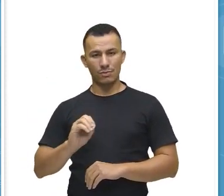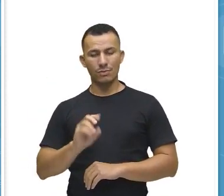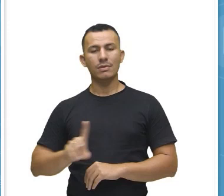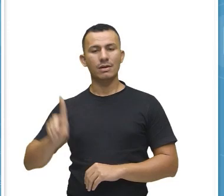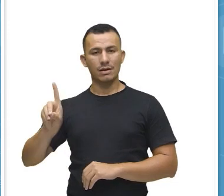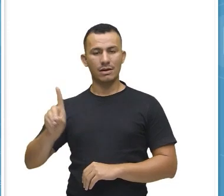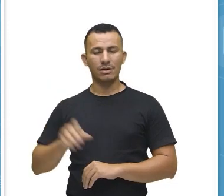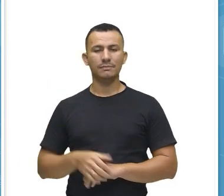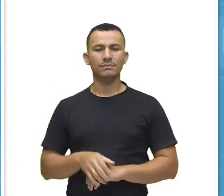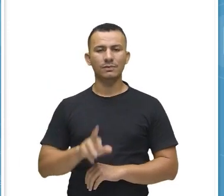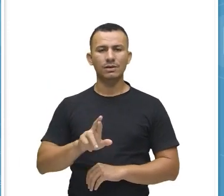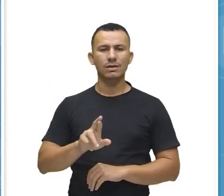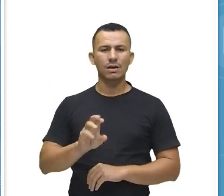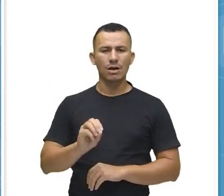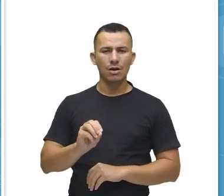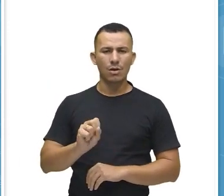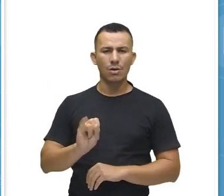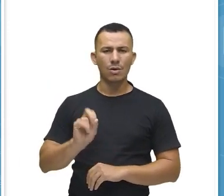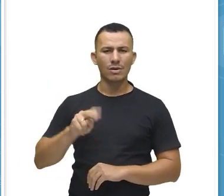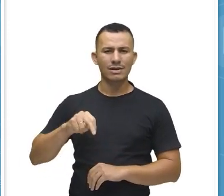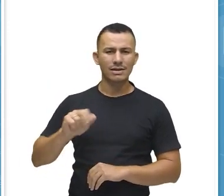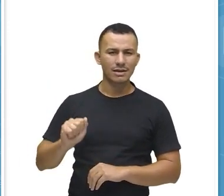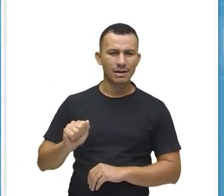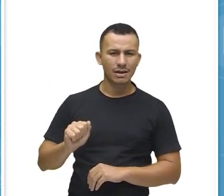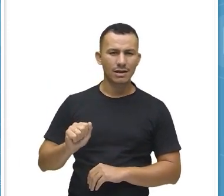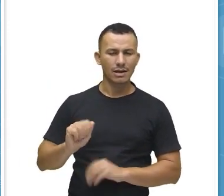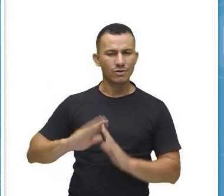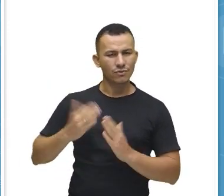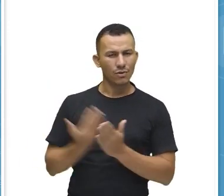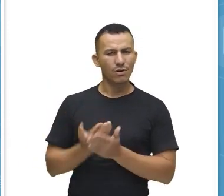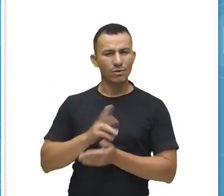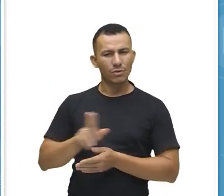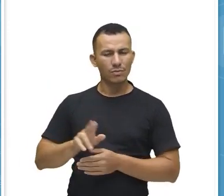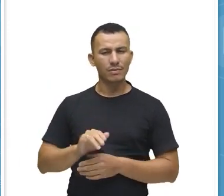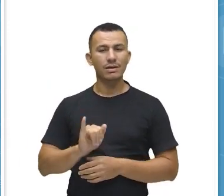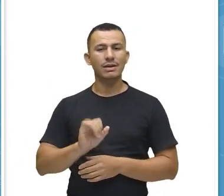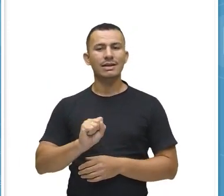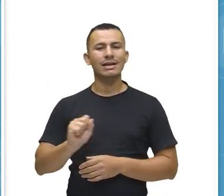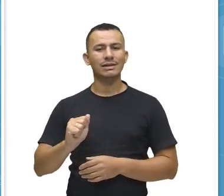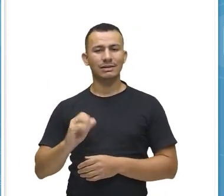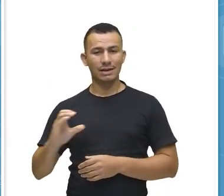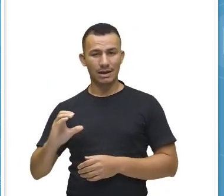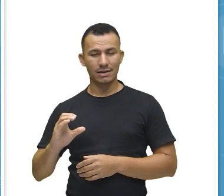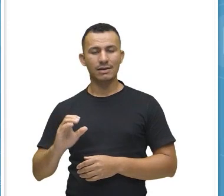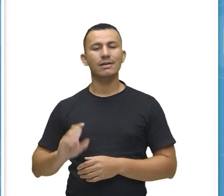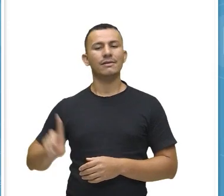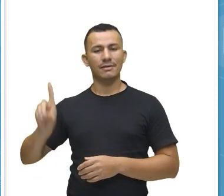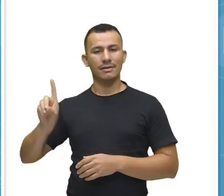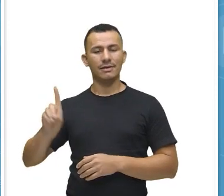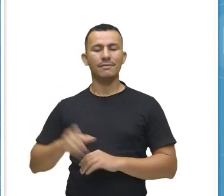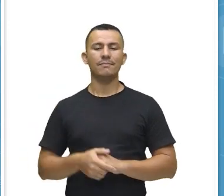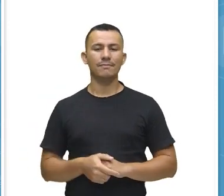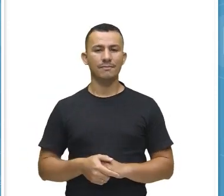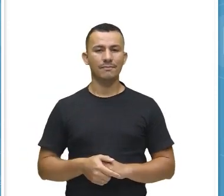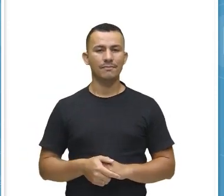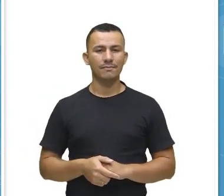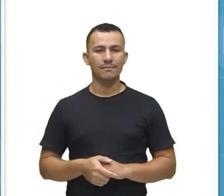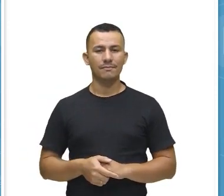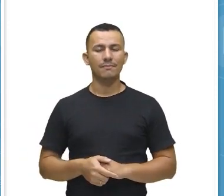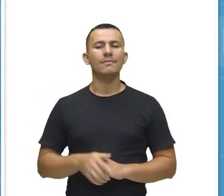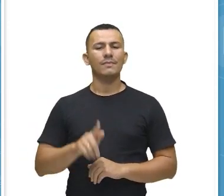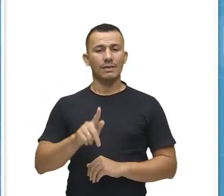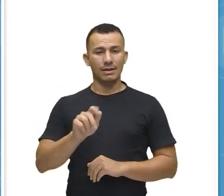Rosina deve ser o nome da escola, isso, Isaac? Letra D também. Aqui a Késia, já pronunciei letra D. E aí segue, ó. Tem